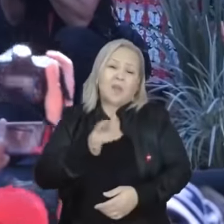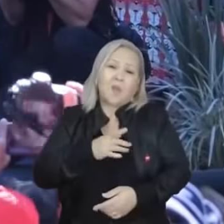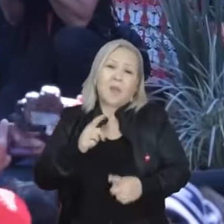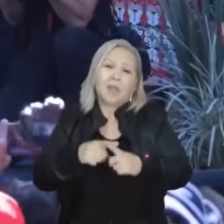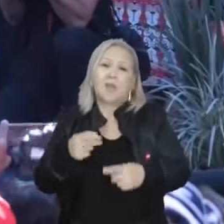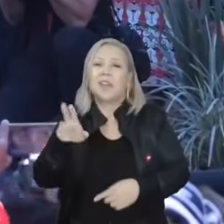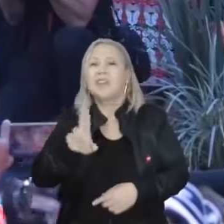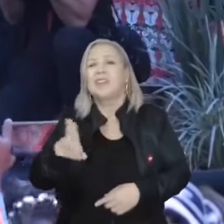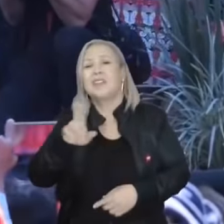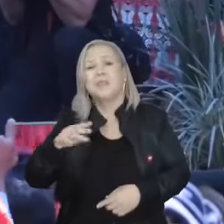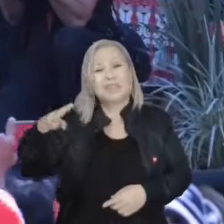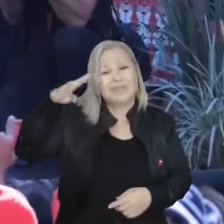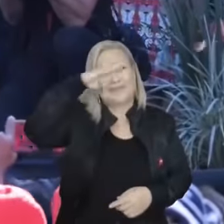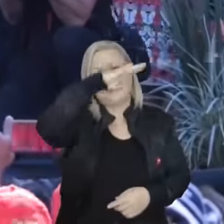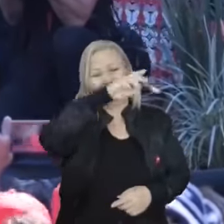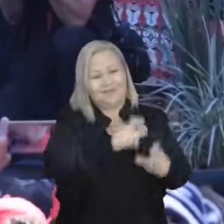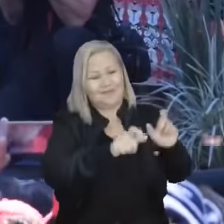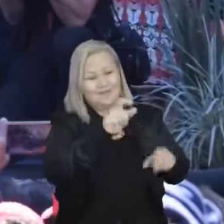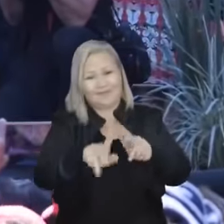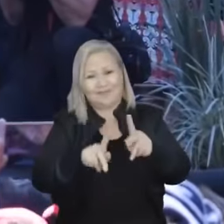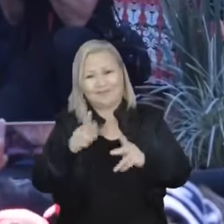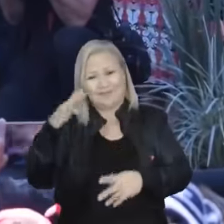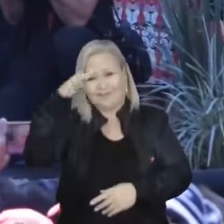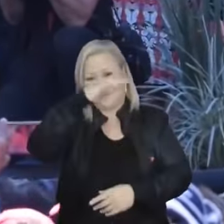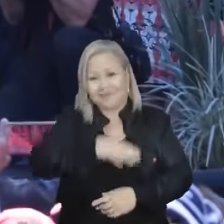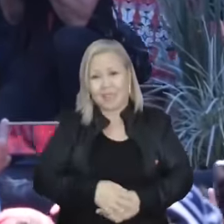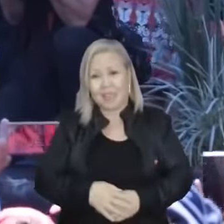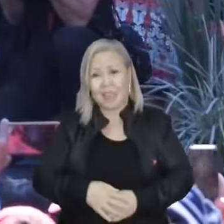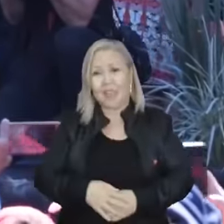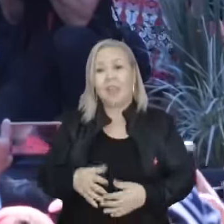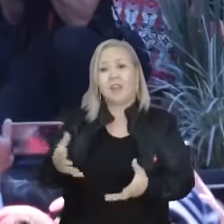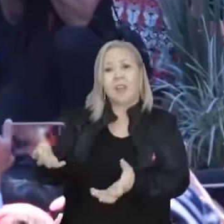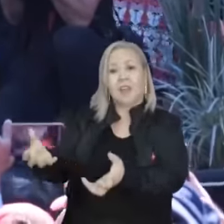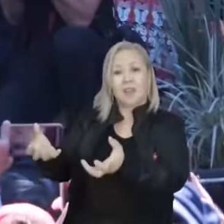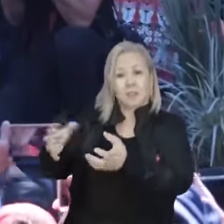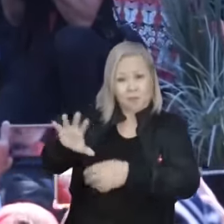bolsonarista. Então eu queria pegar essa bandeira aqui para dizer para vocês,